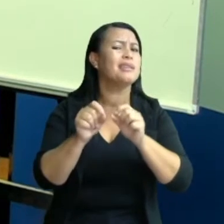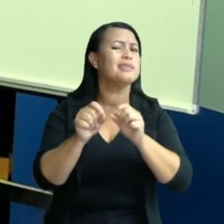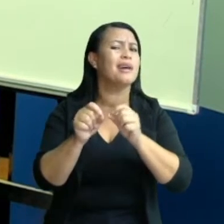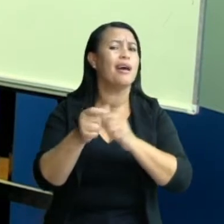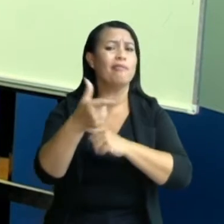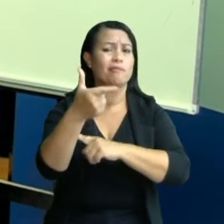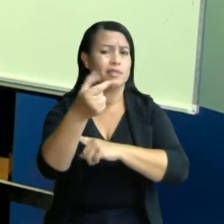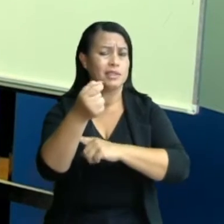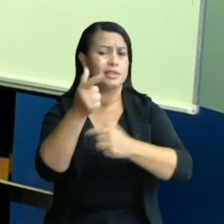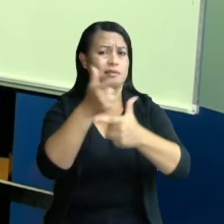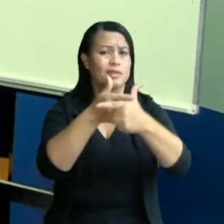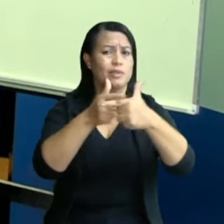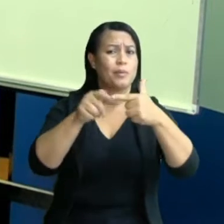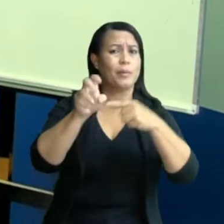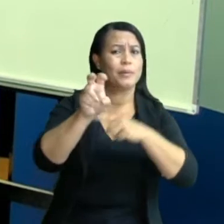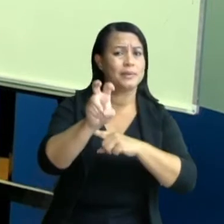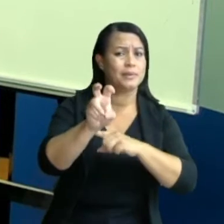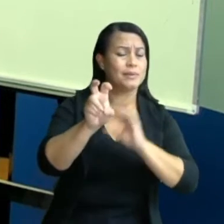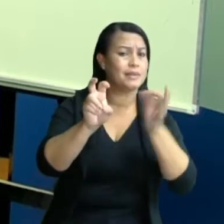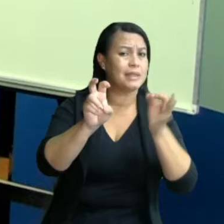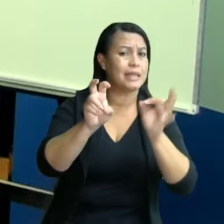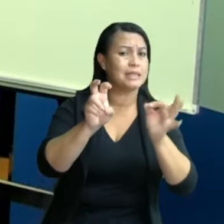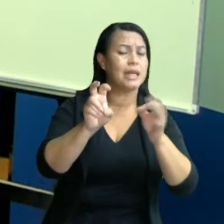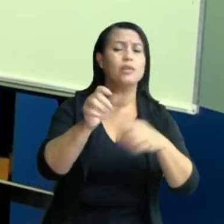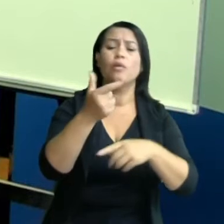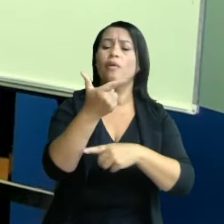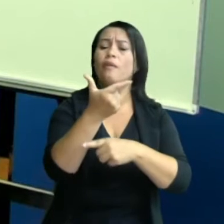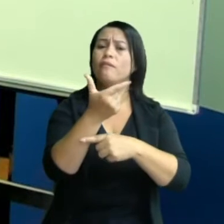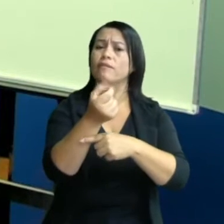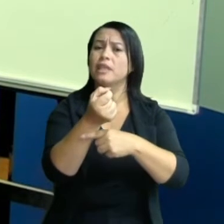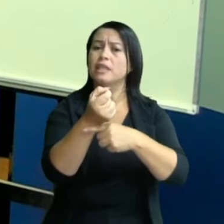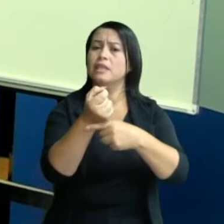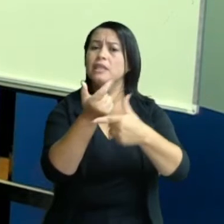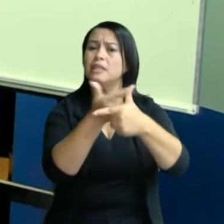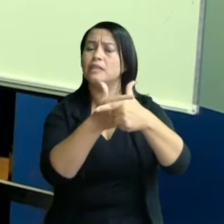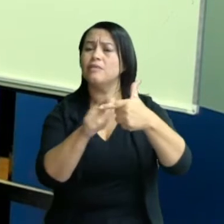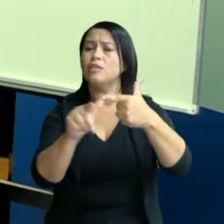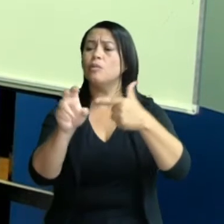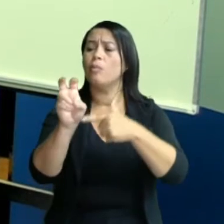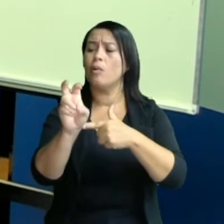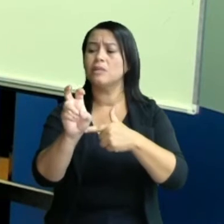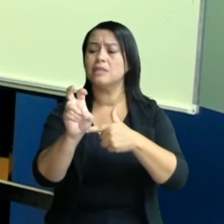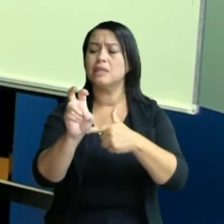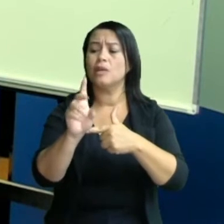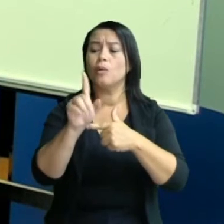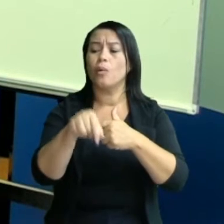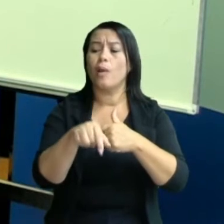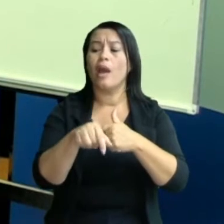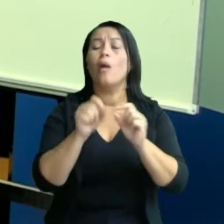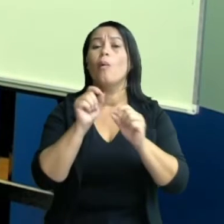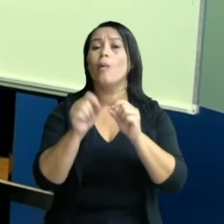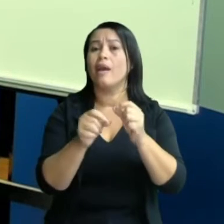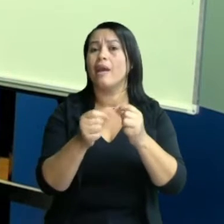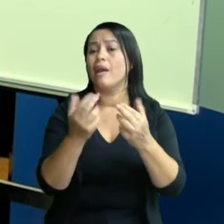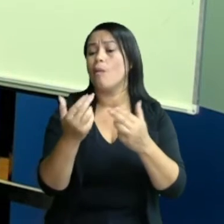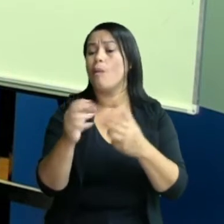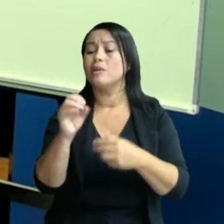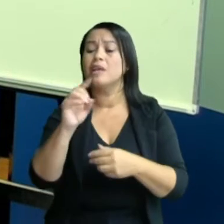20 dividido por 5, tá certo? 20 dividido por 5 é igual a